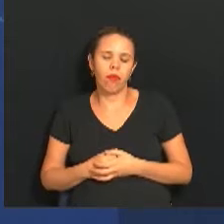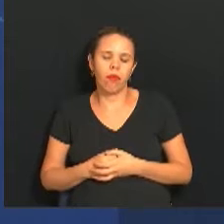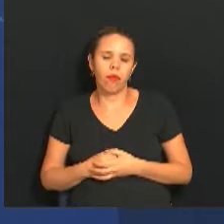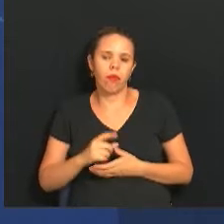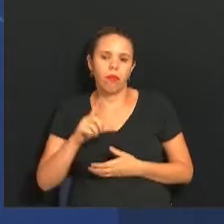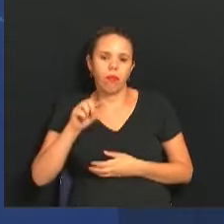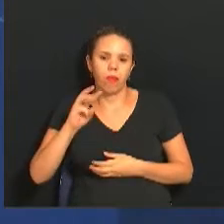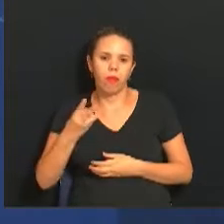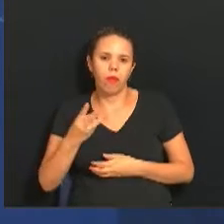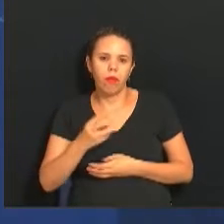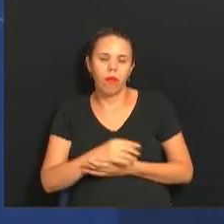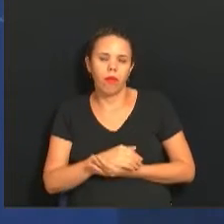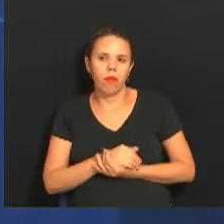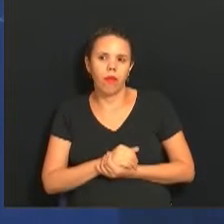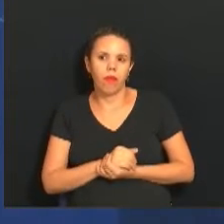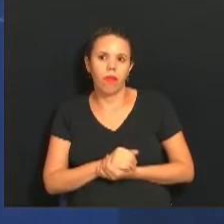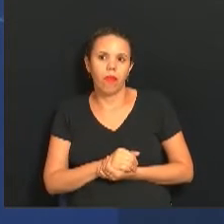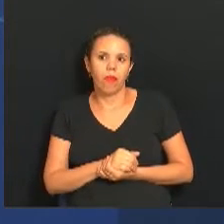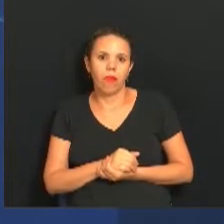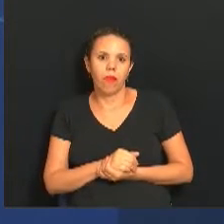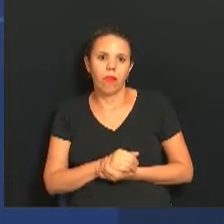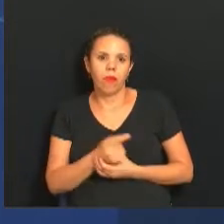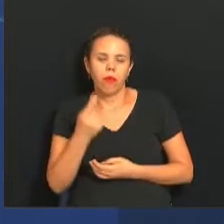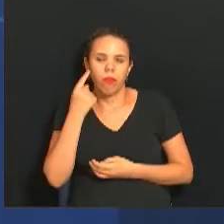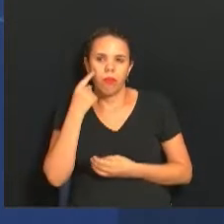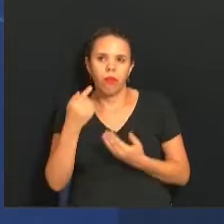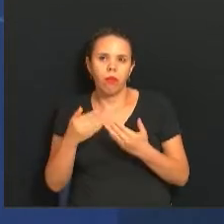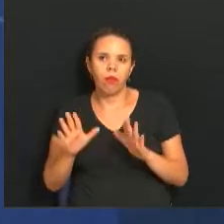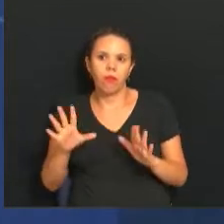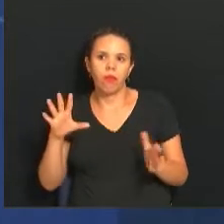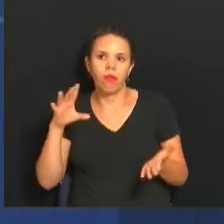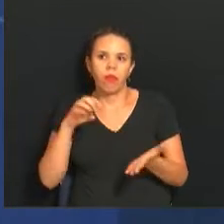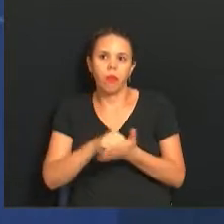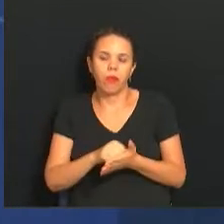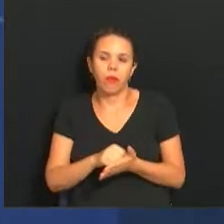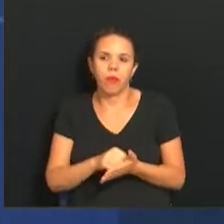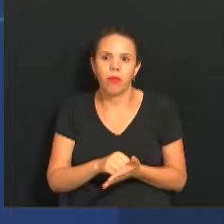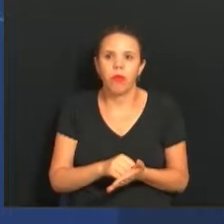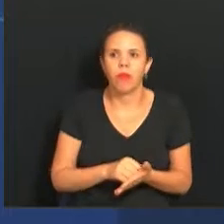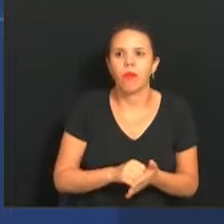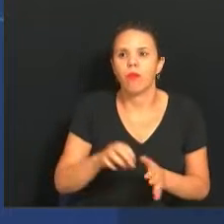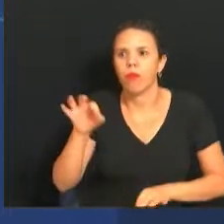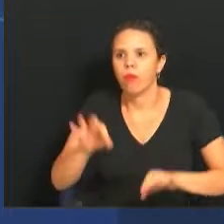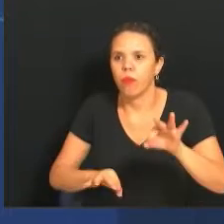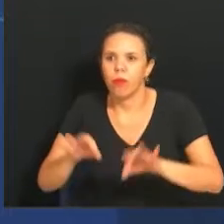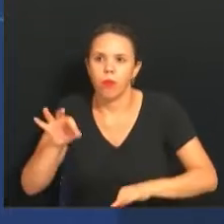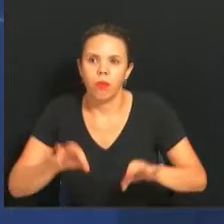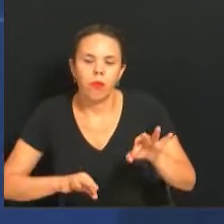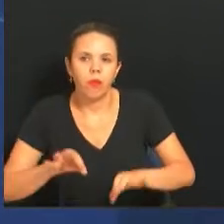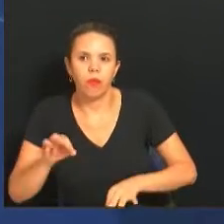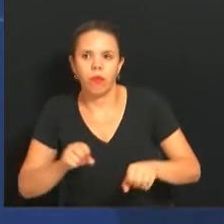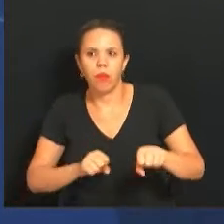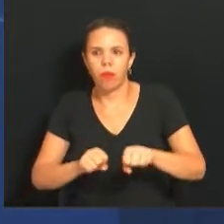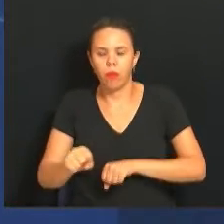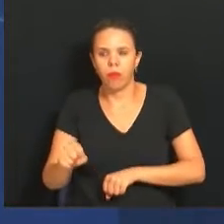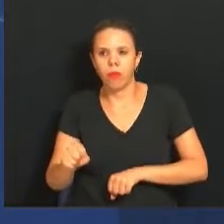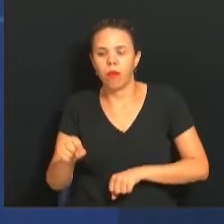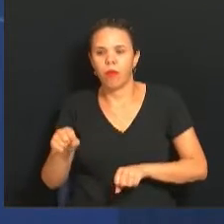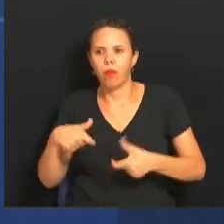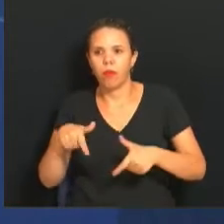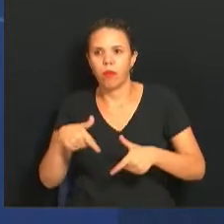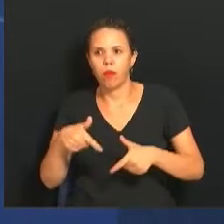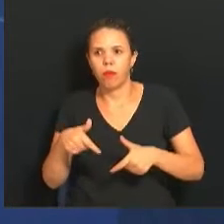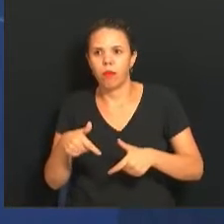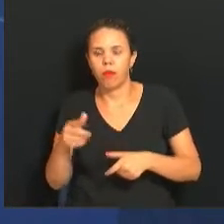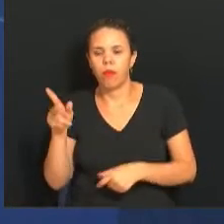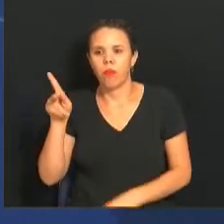às 15h. Olha só, estão abertas as inscrições para a oficina de formação geral para o trabalho dos